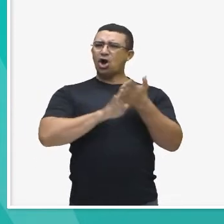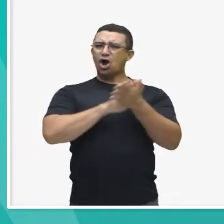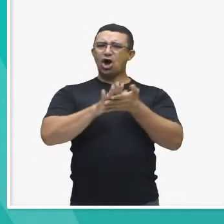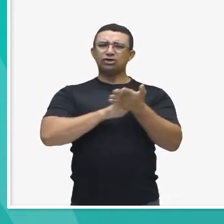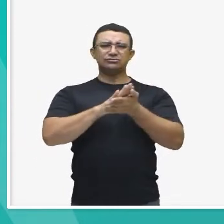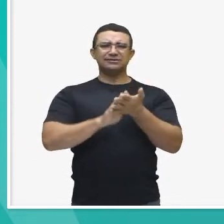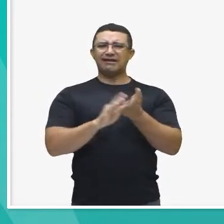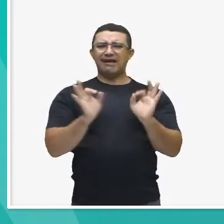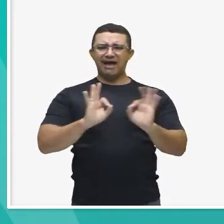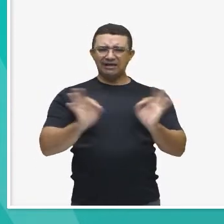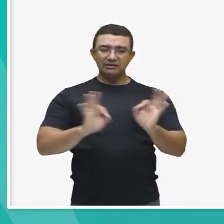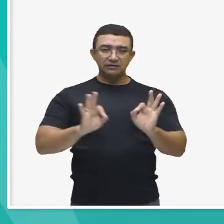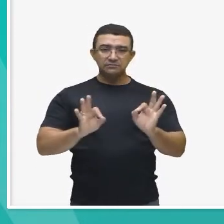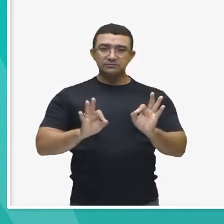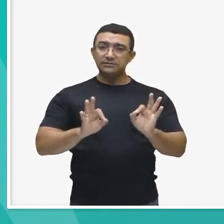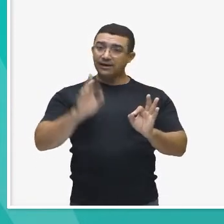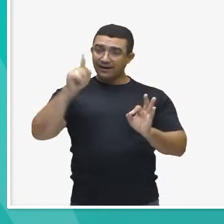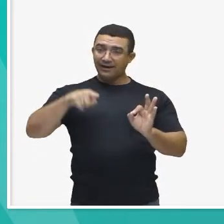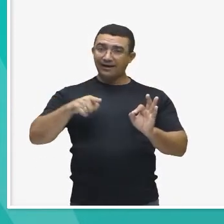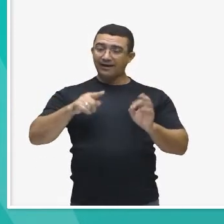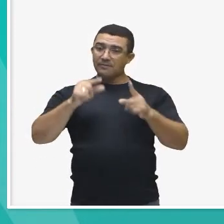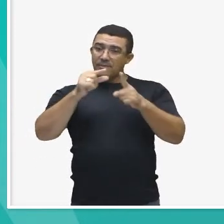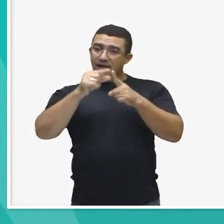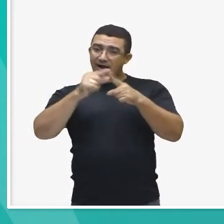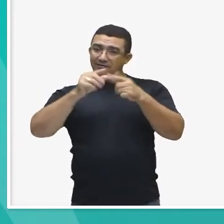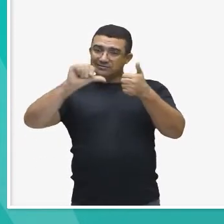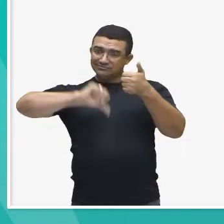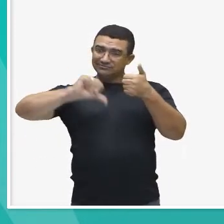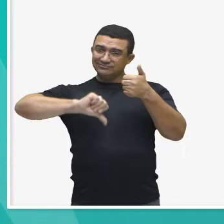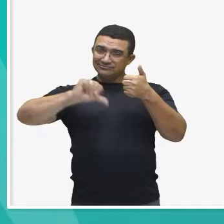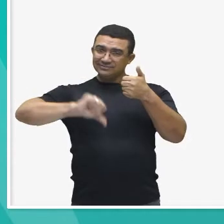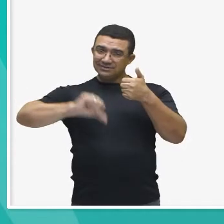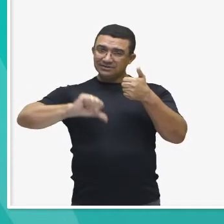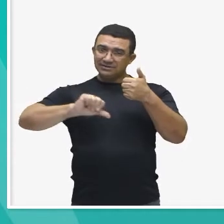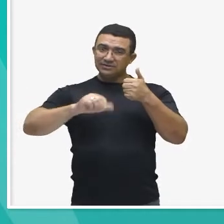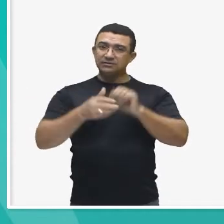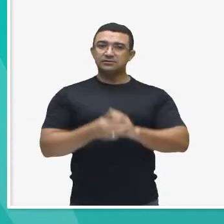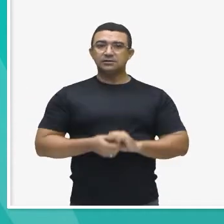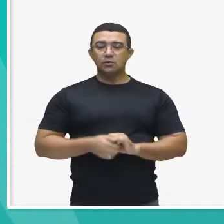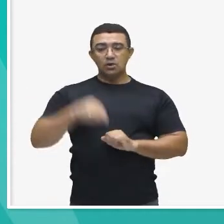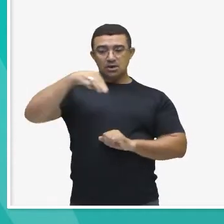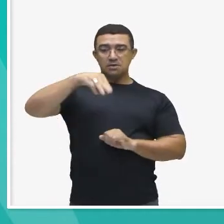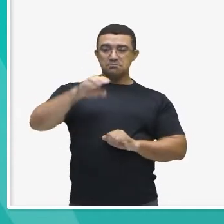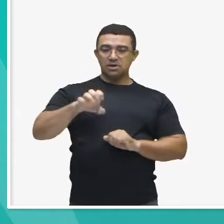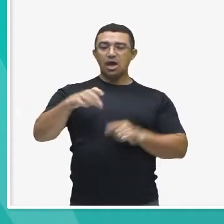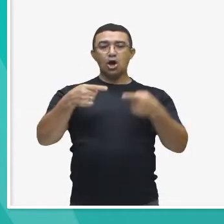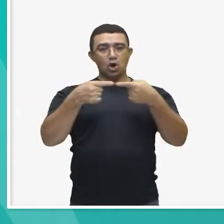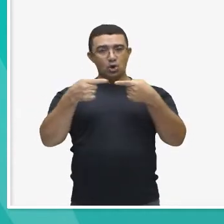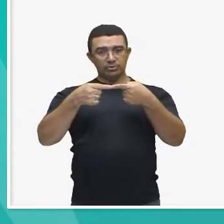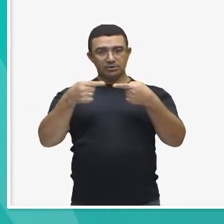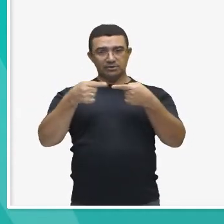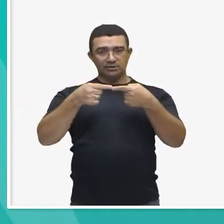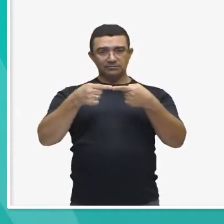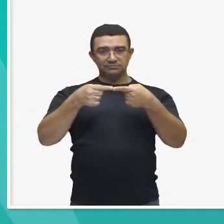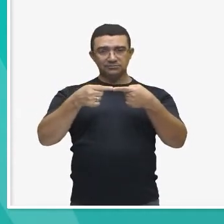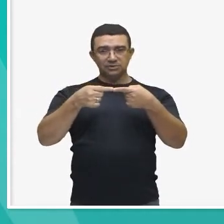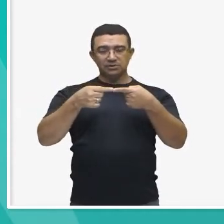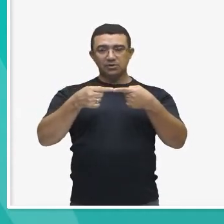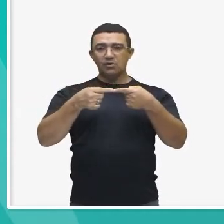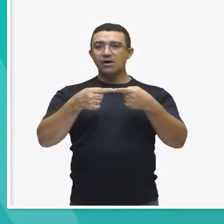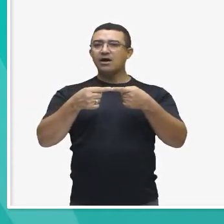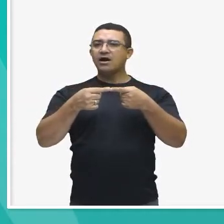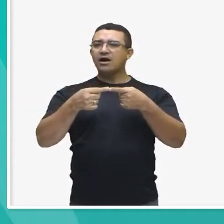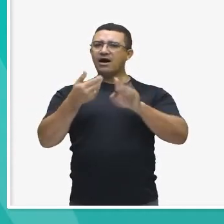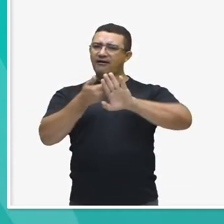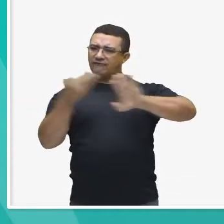que atrai aqui, ó, o pronome oblíquo me para antes do verbo, afastarei. Afastarei